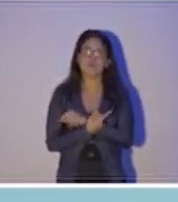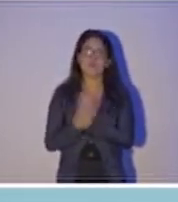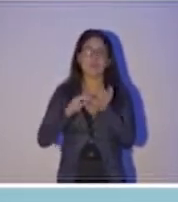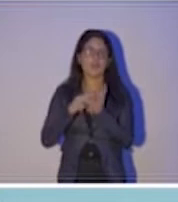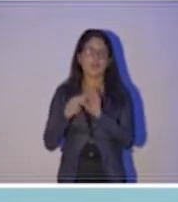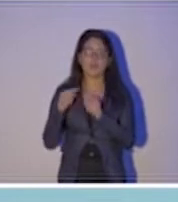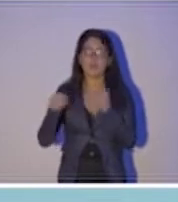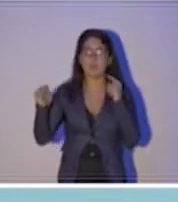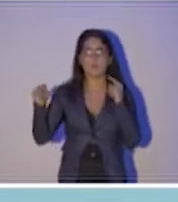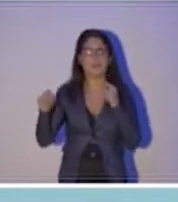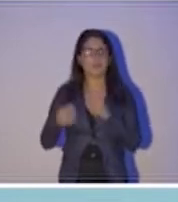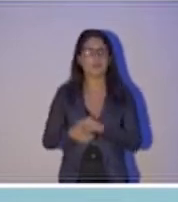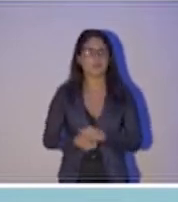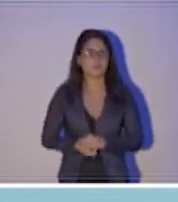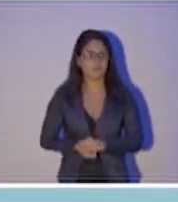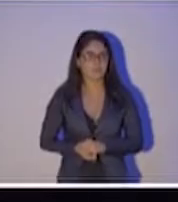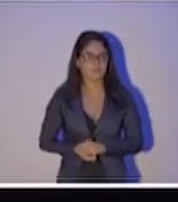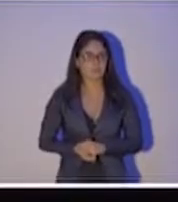aula.